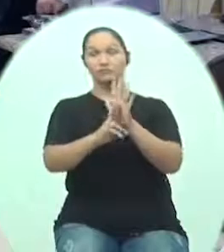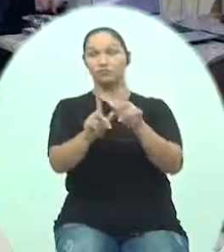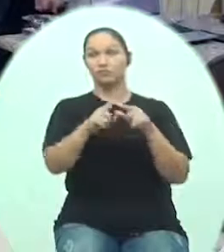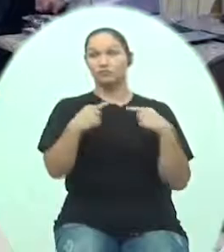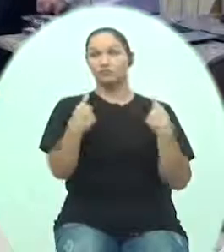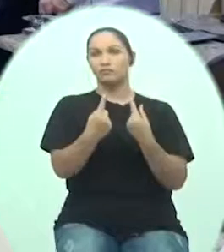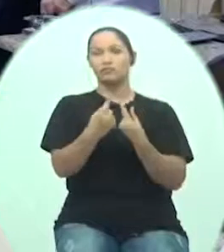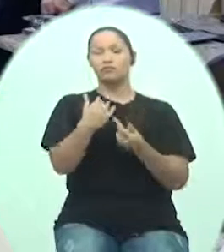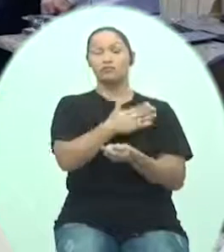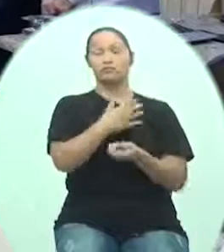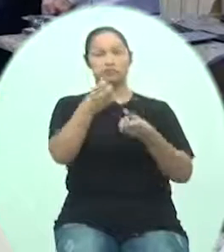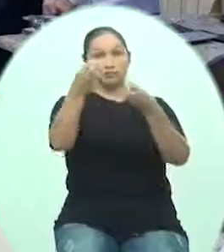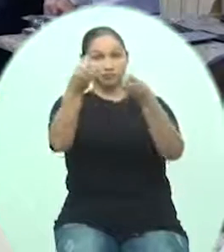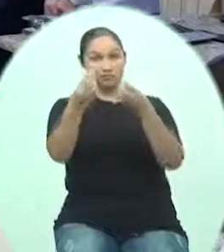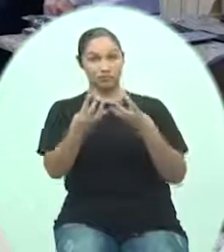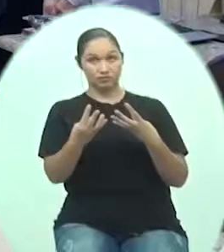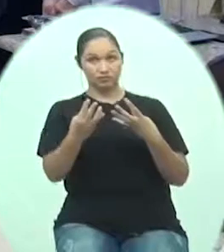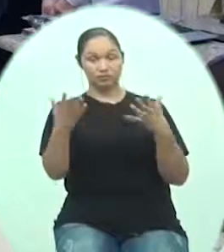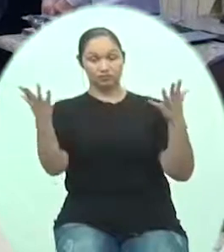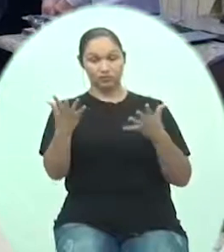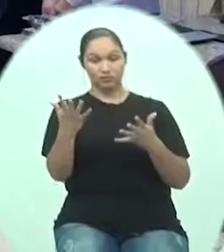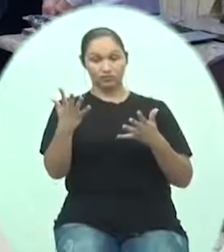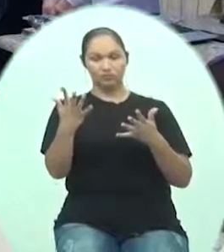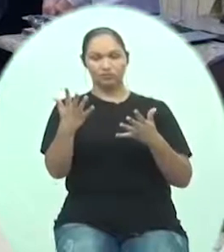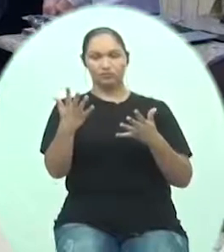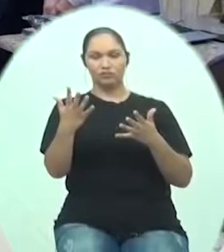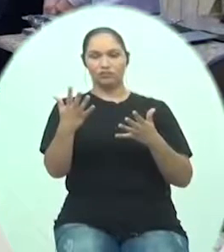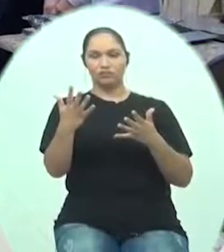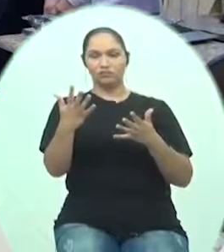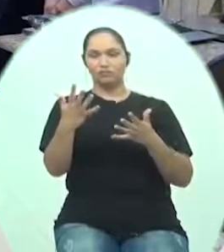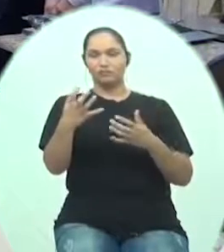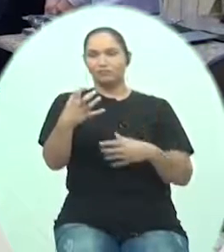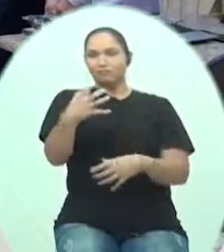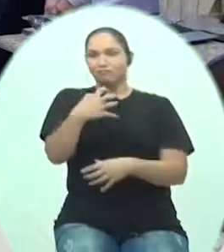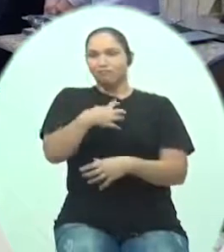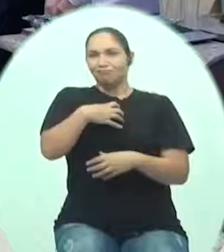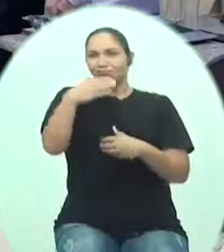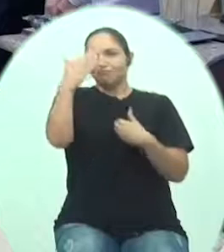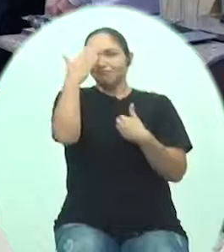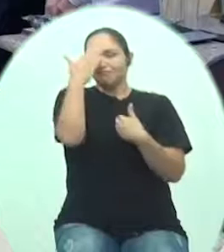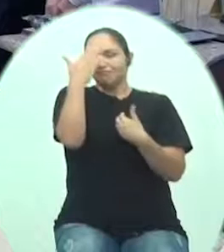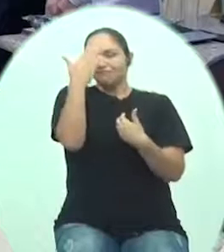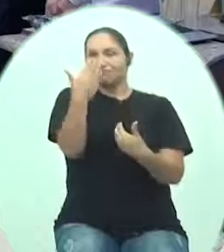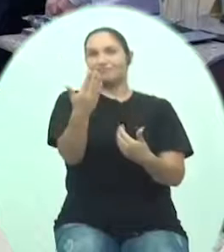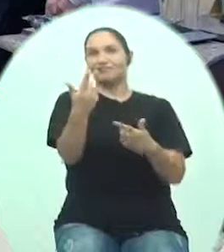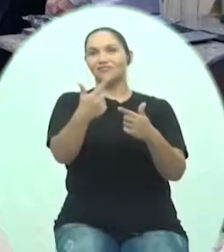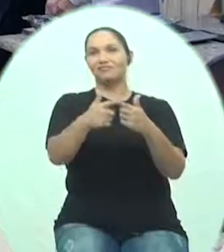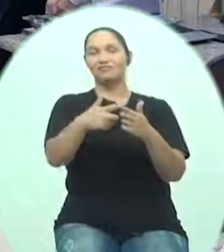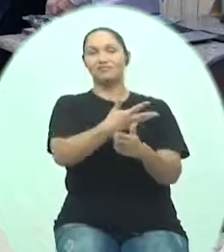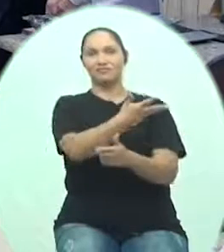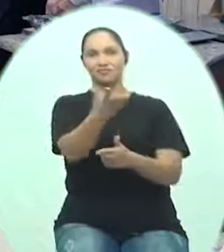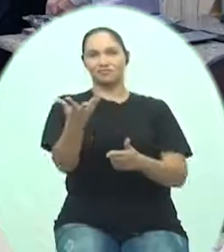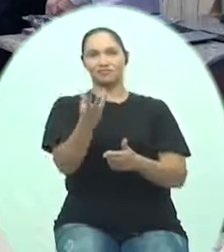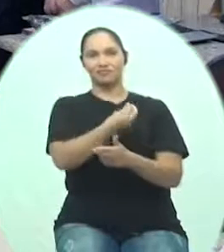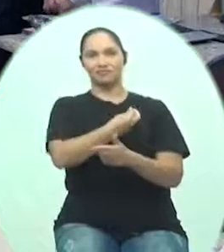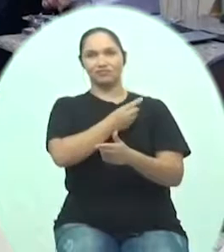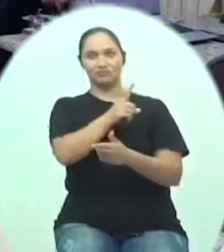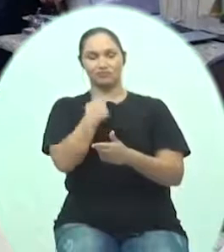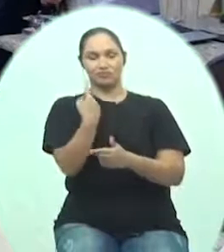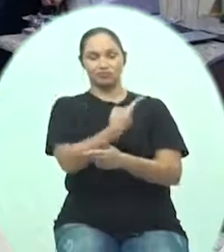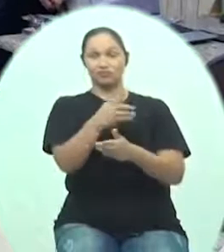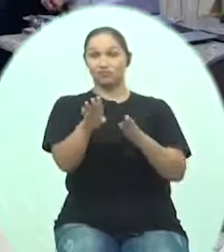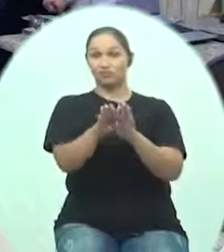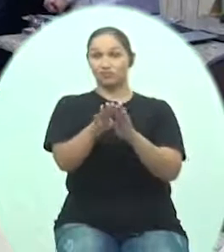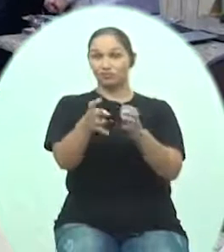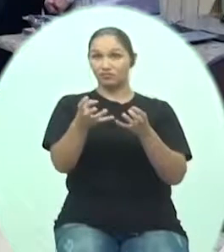todas as palavras que todos os vereadores falaram né dizer que estamos sempre à disposição também para ajudar a nossa cidade como vocês